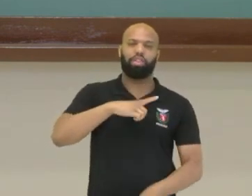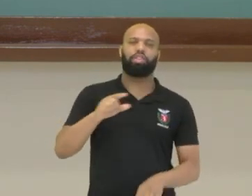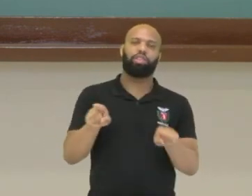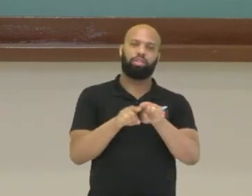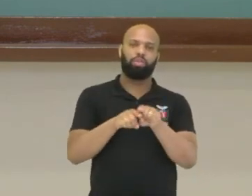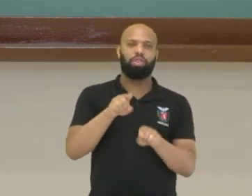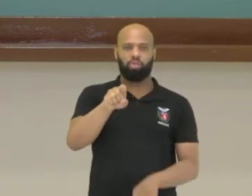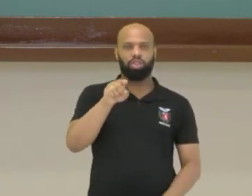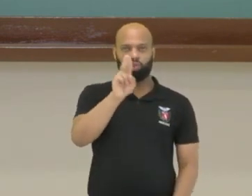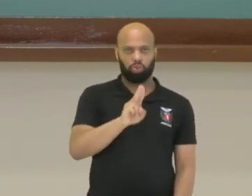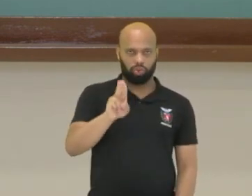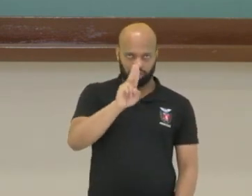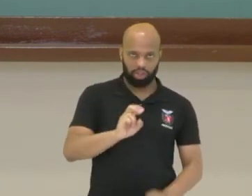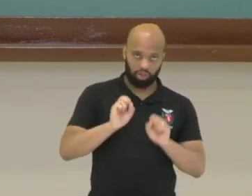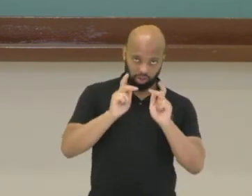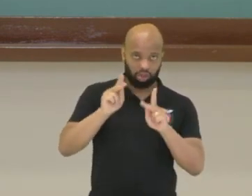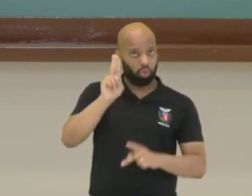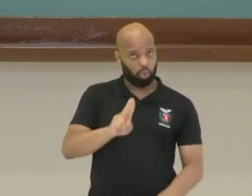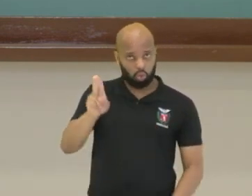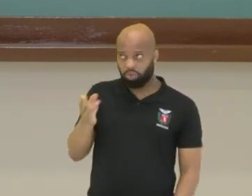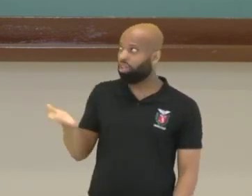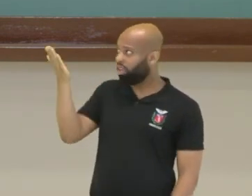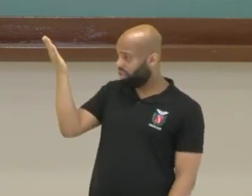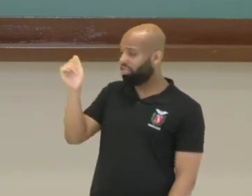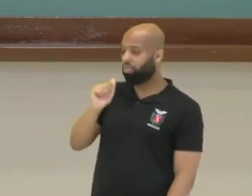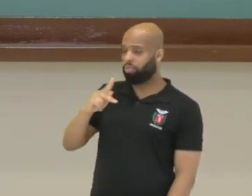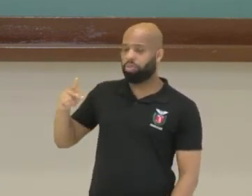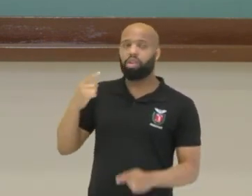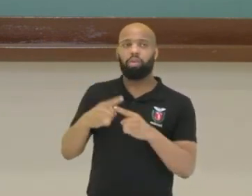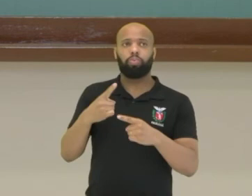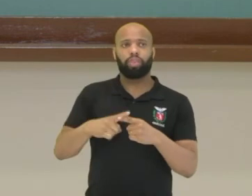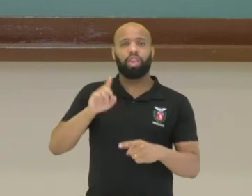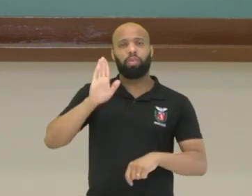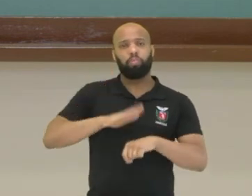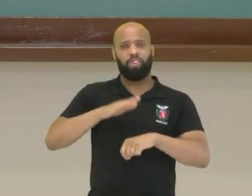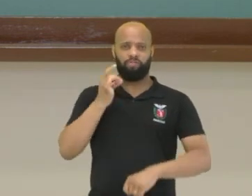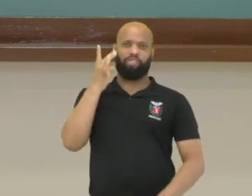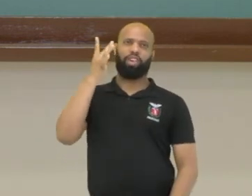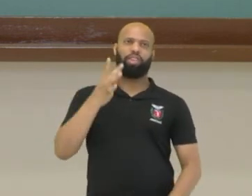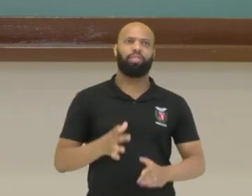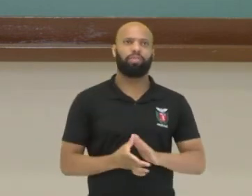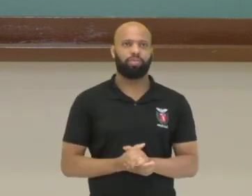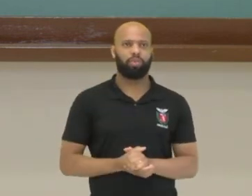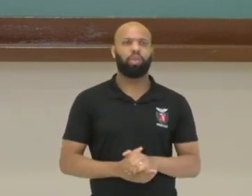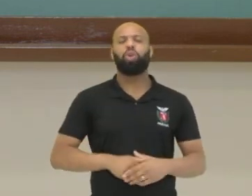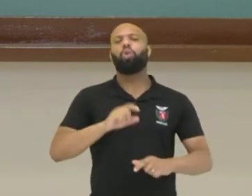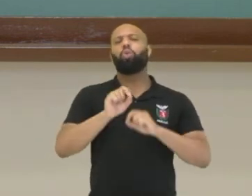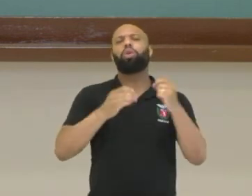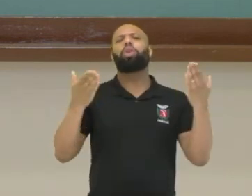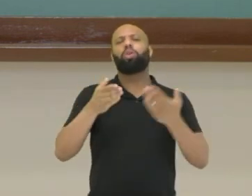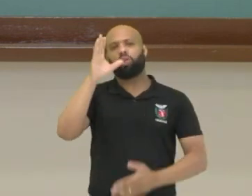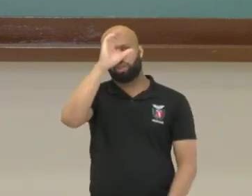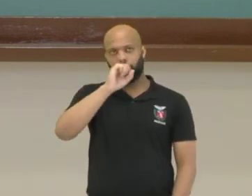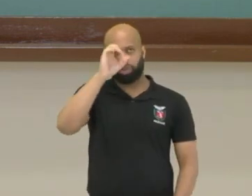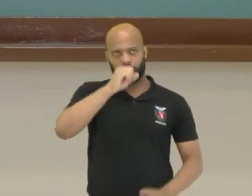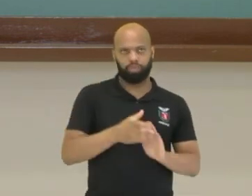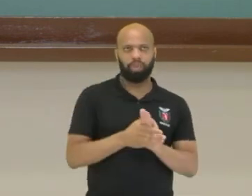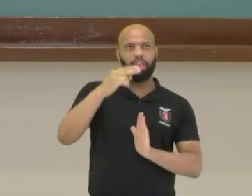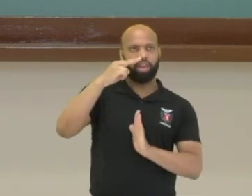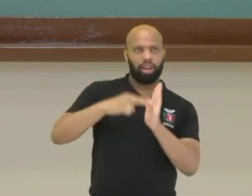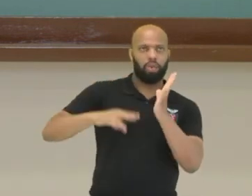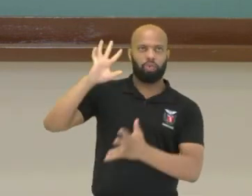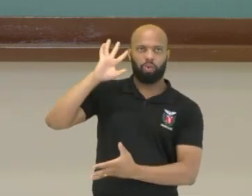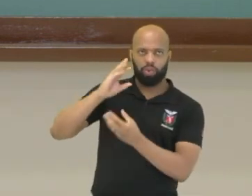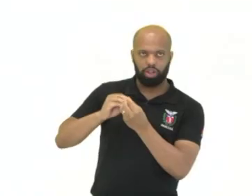você. Explore bem o aplicativo porque é um facilitador. O que aprendemos? Lemos